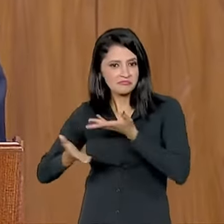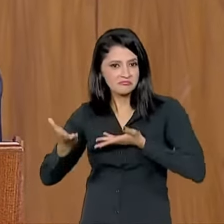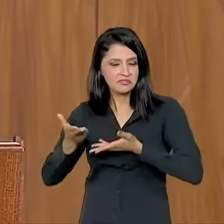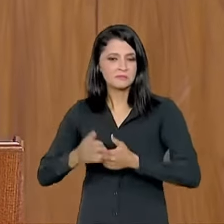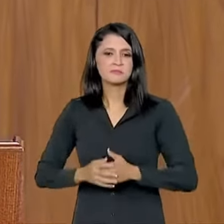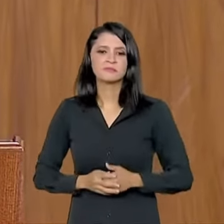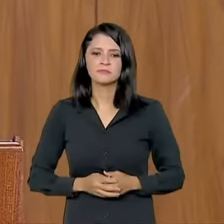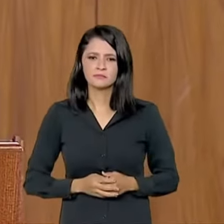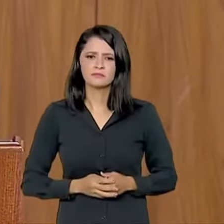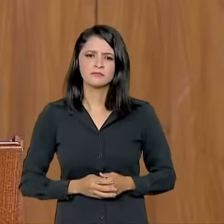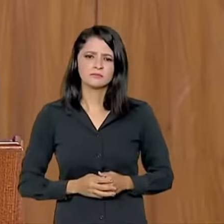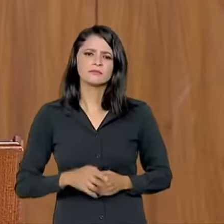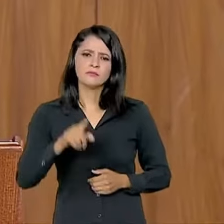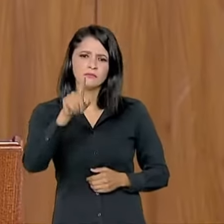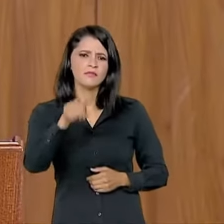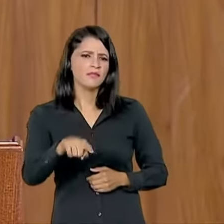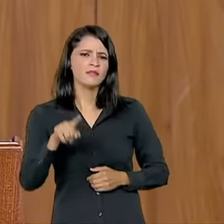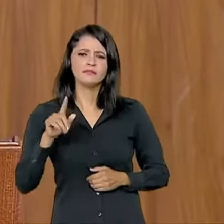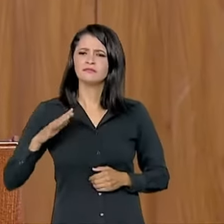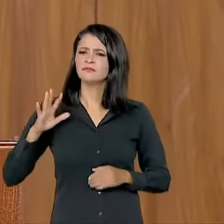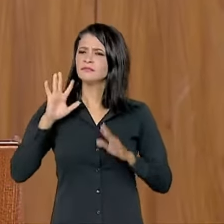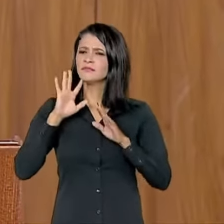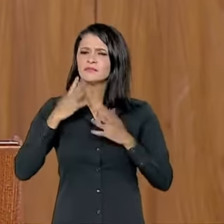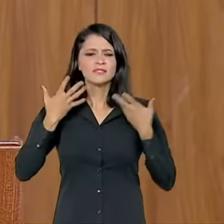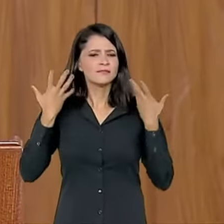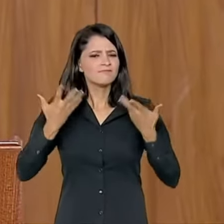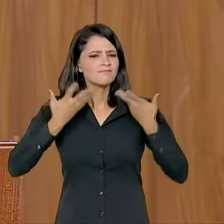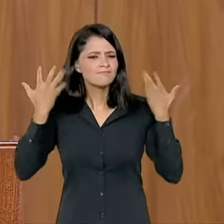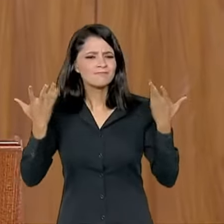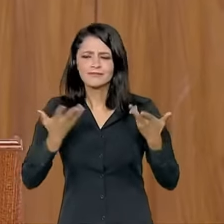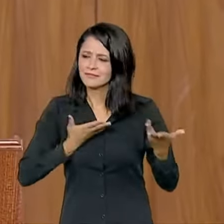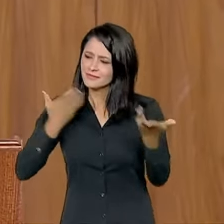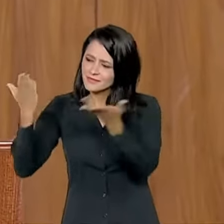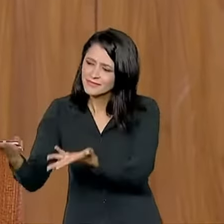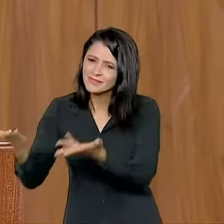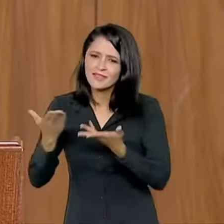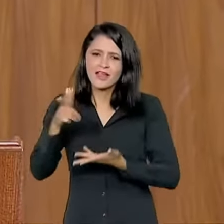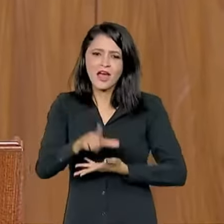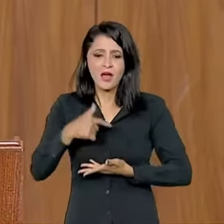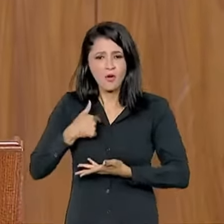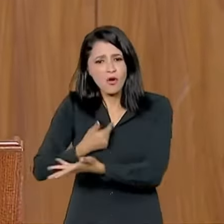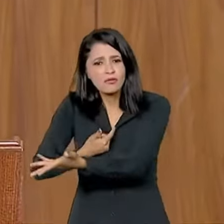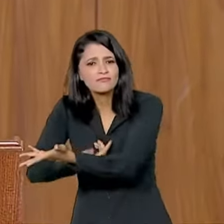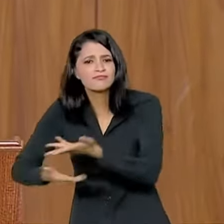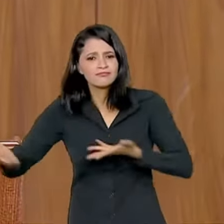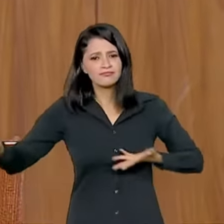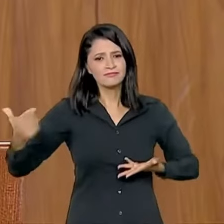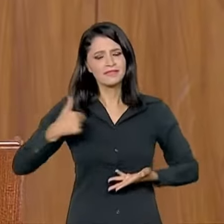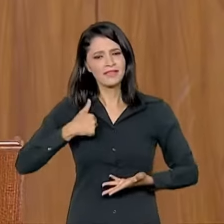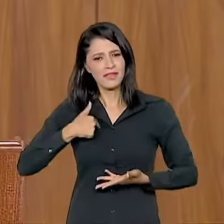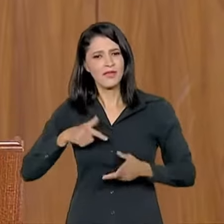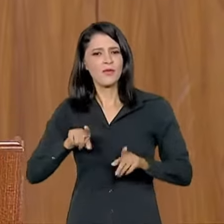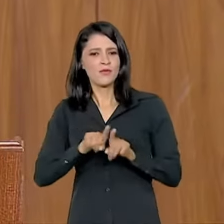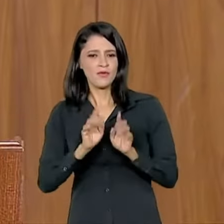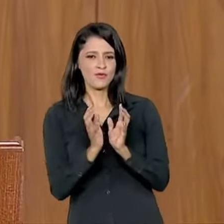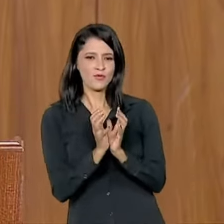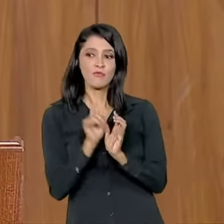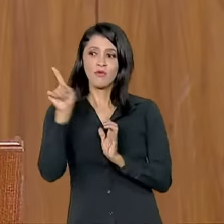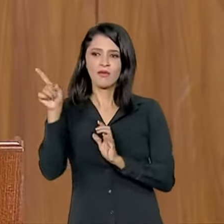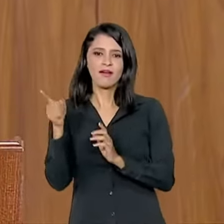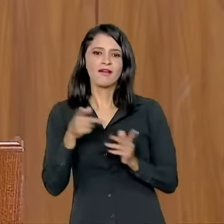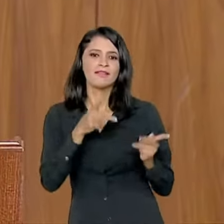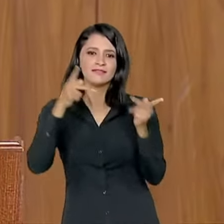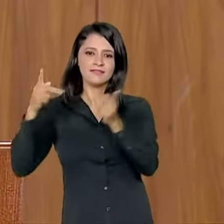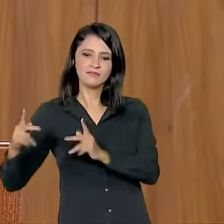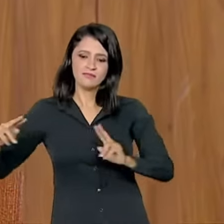É motivo de grande alegria retribuir a hospitalidade que eu e minha comitiva fomos recebidos